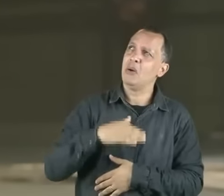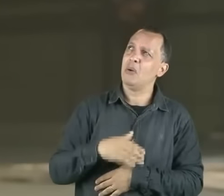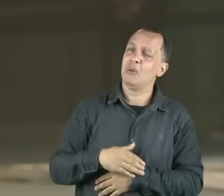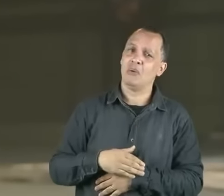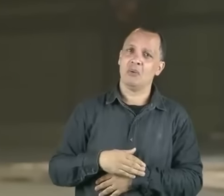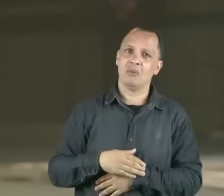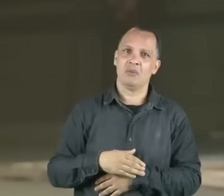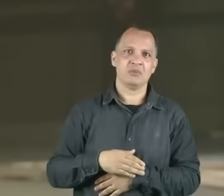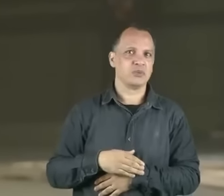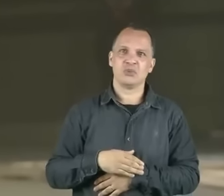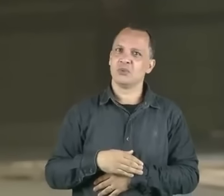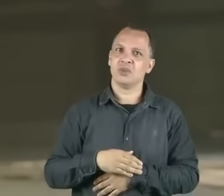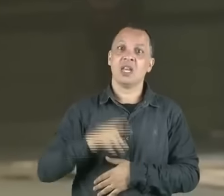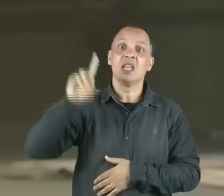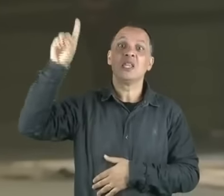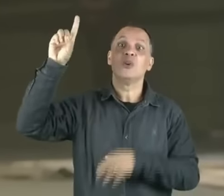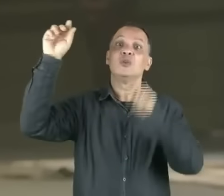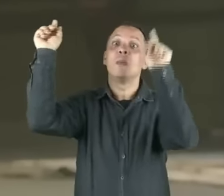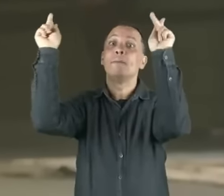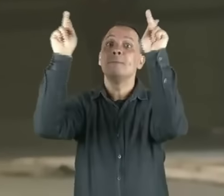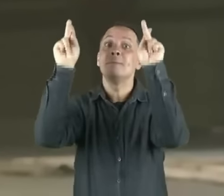paz com você